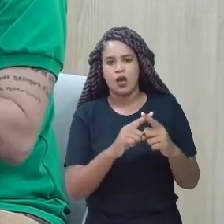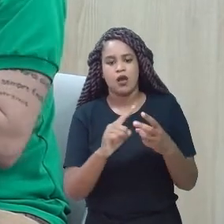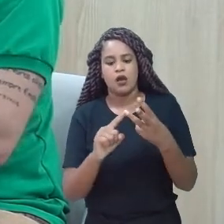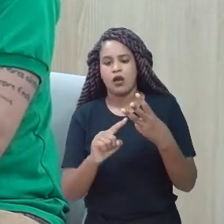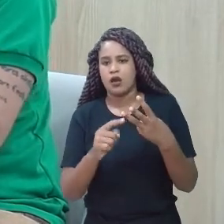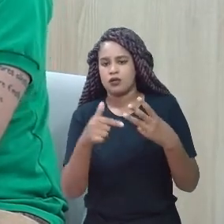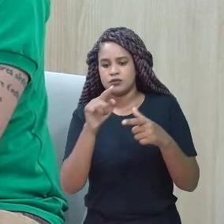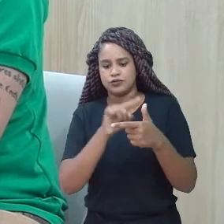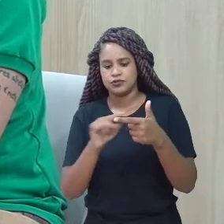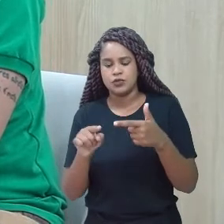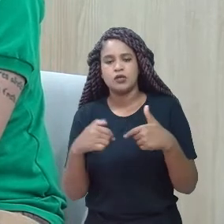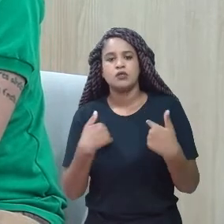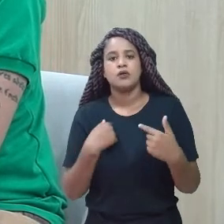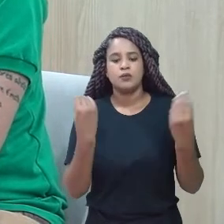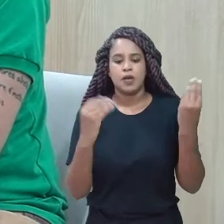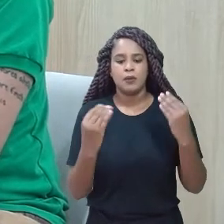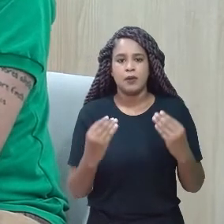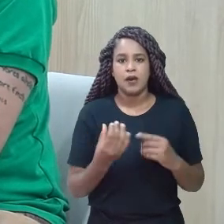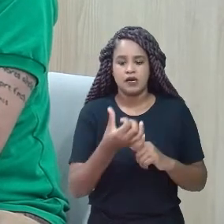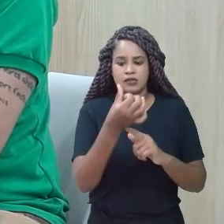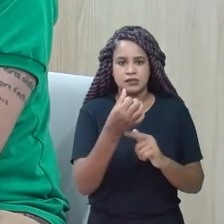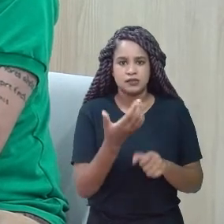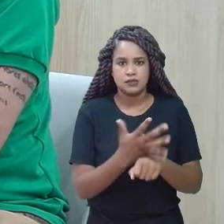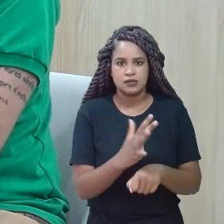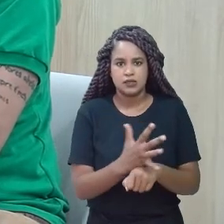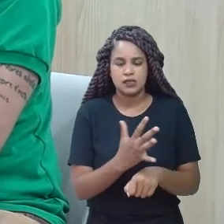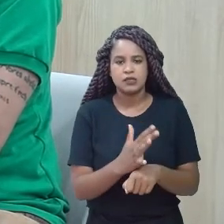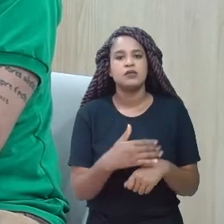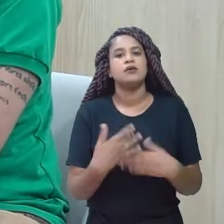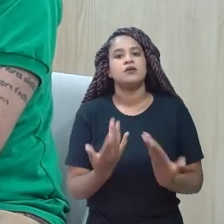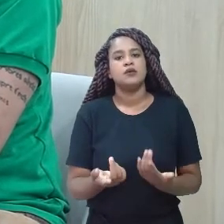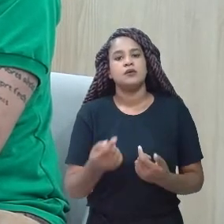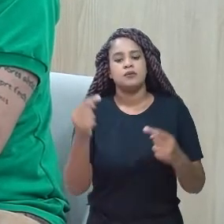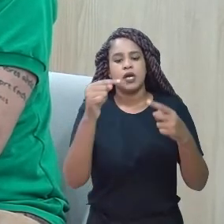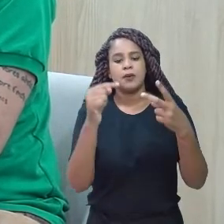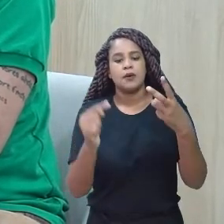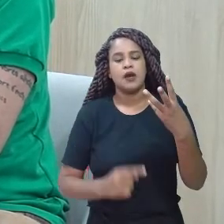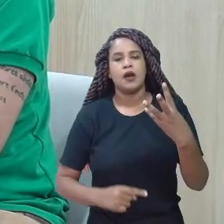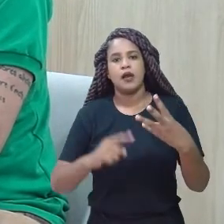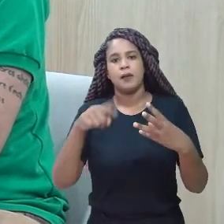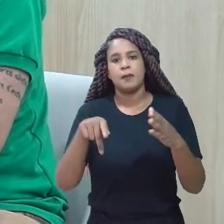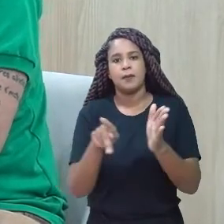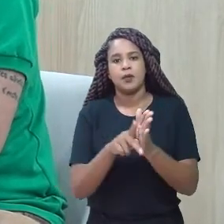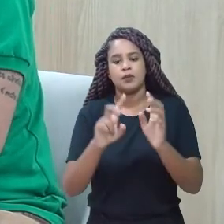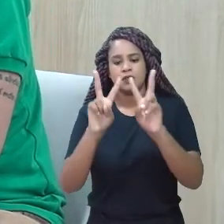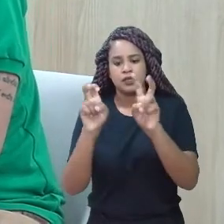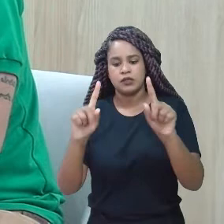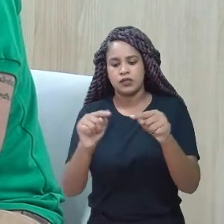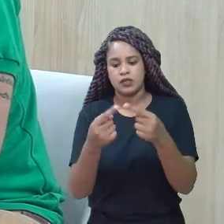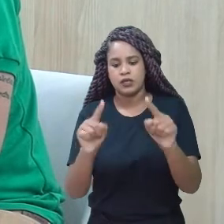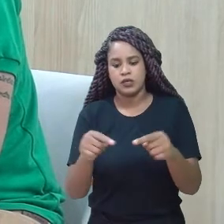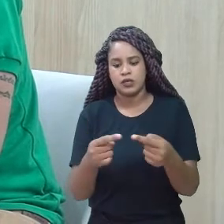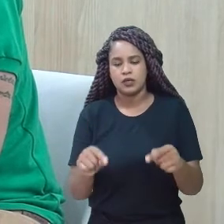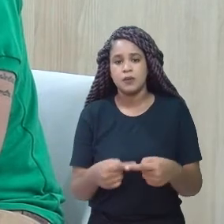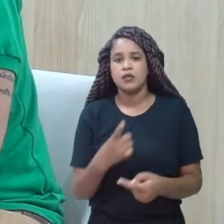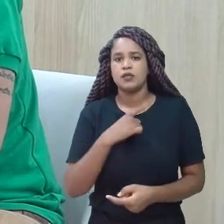essas 6 que eu coloquei até agora são as sequências dos temas que ela trabalhou. Já temos